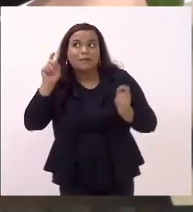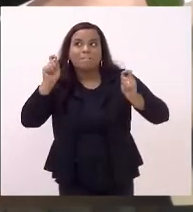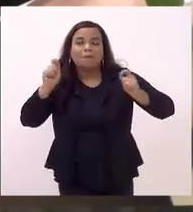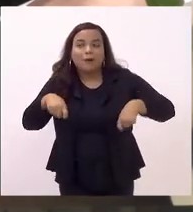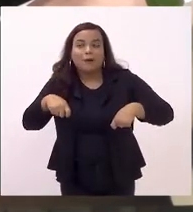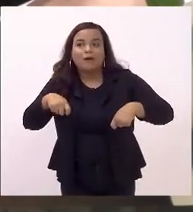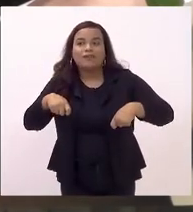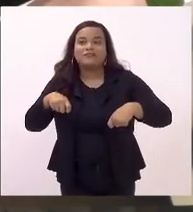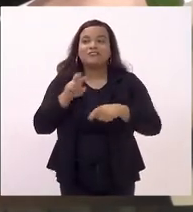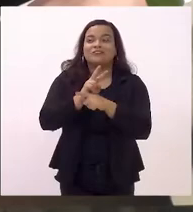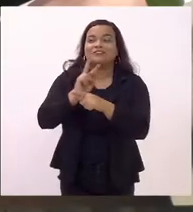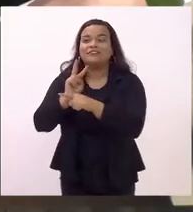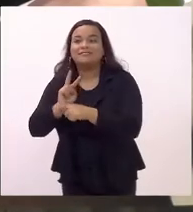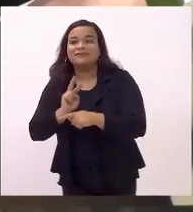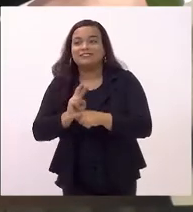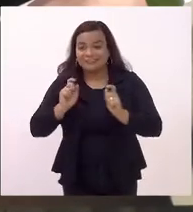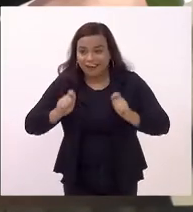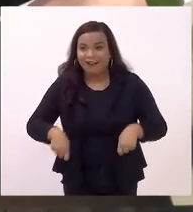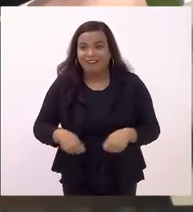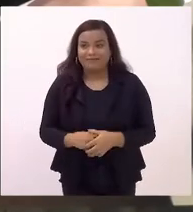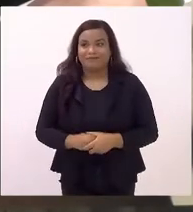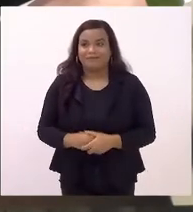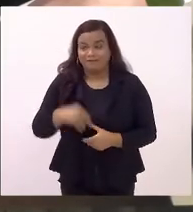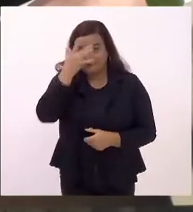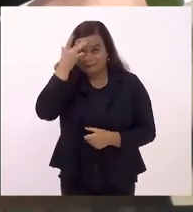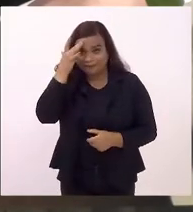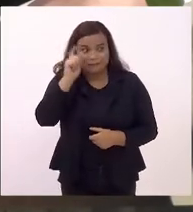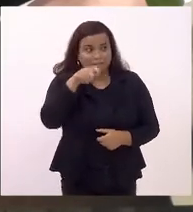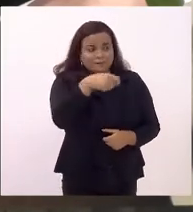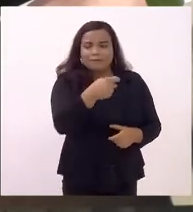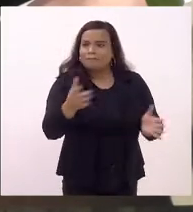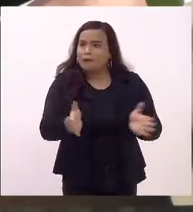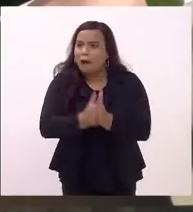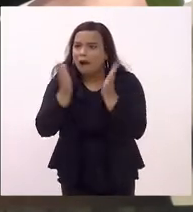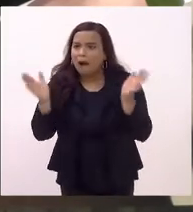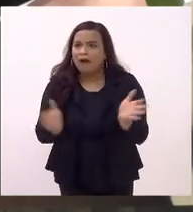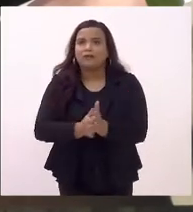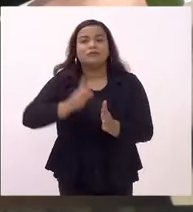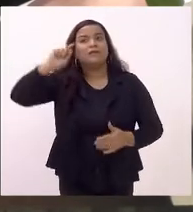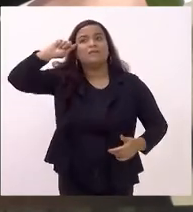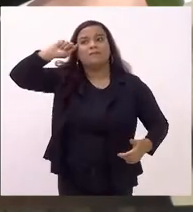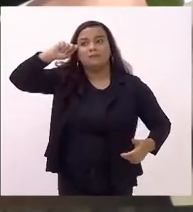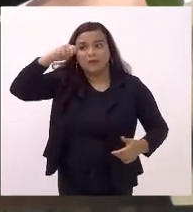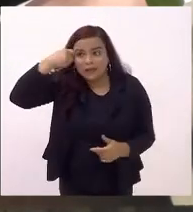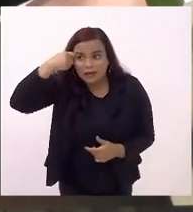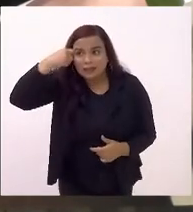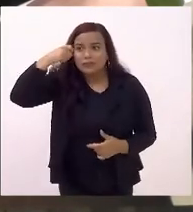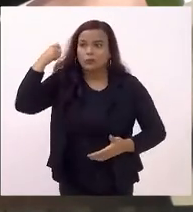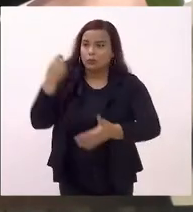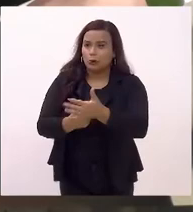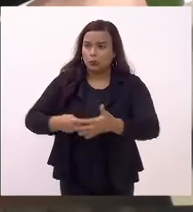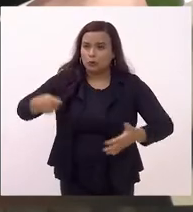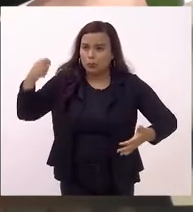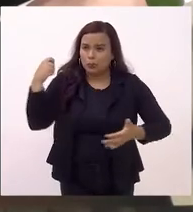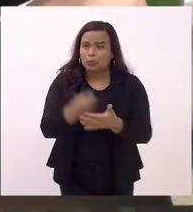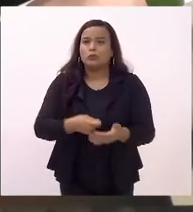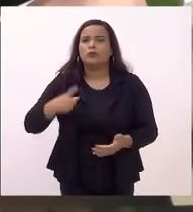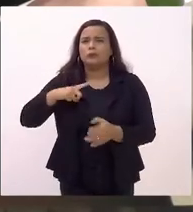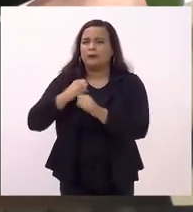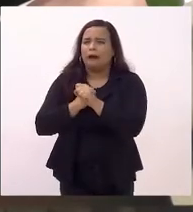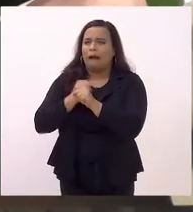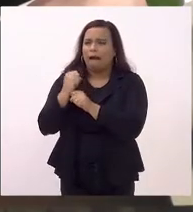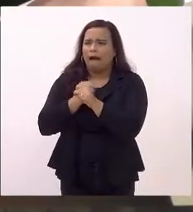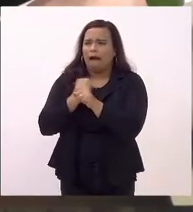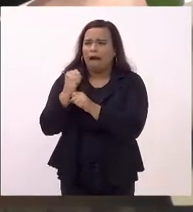esperança de alguém que é pobre, que é preto, que está nessa luta, que não